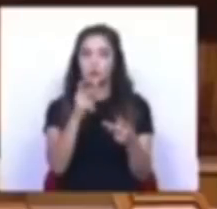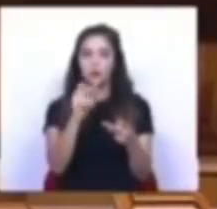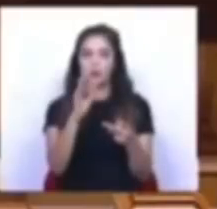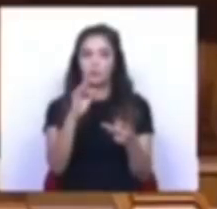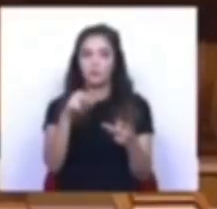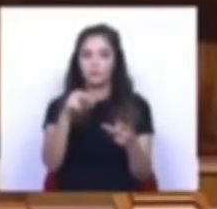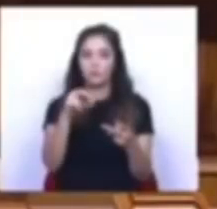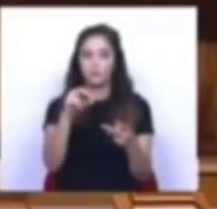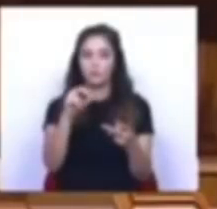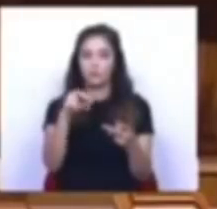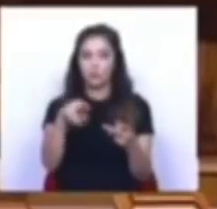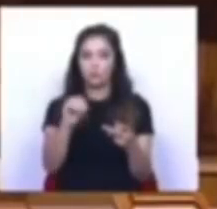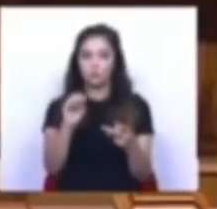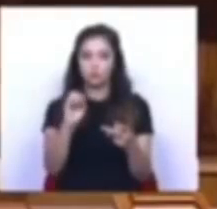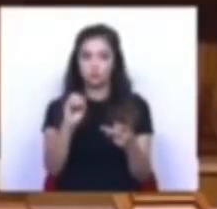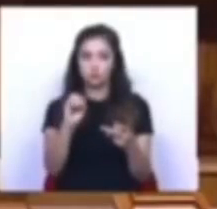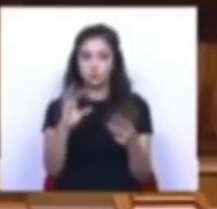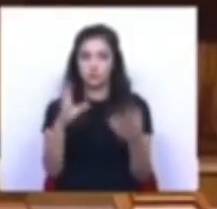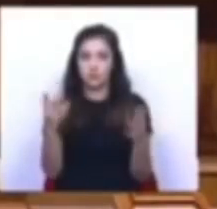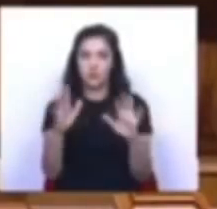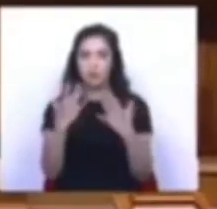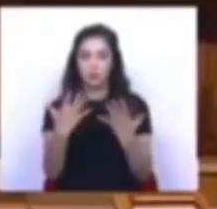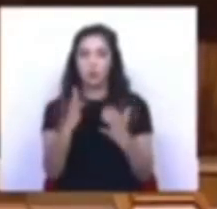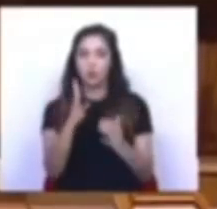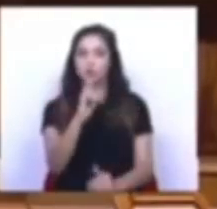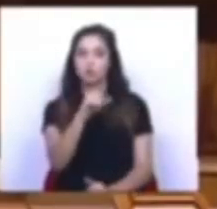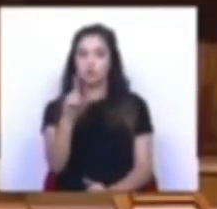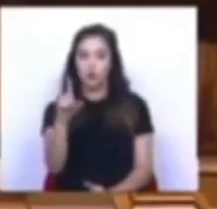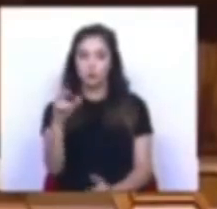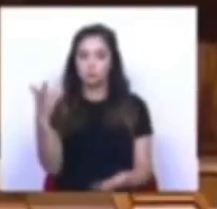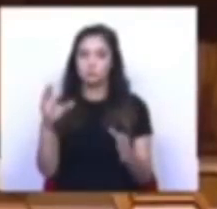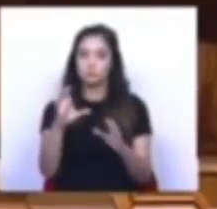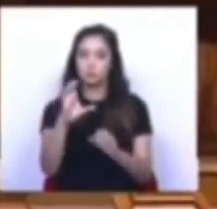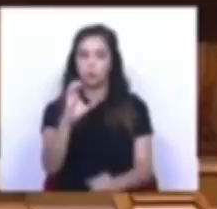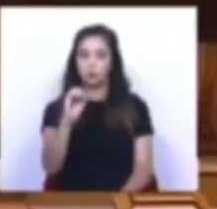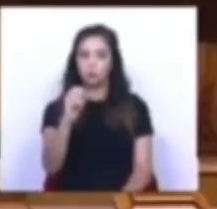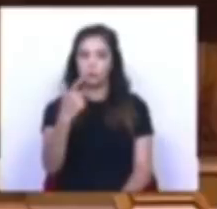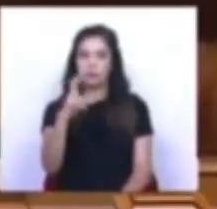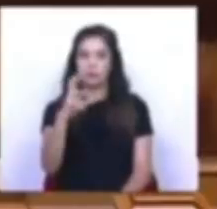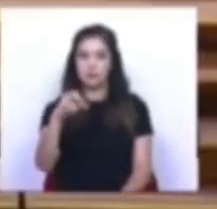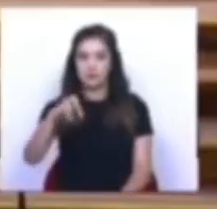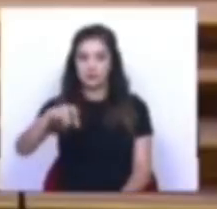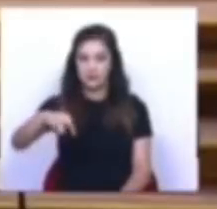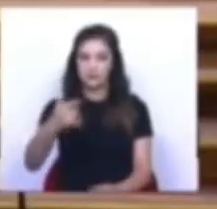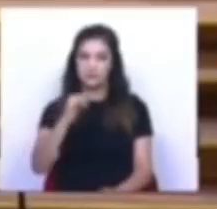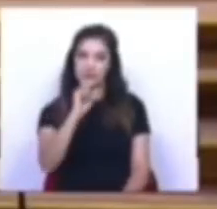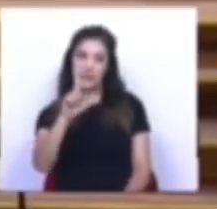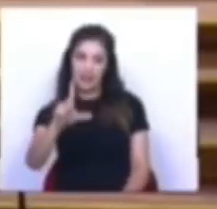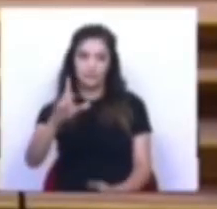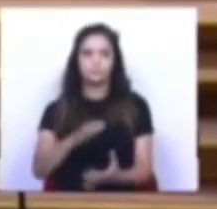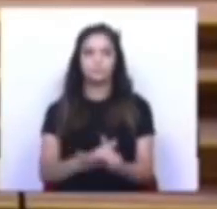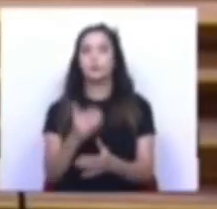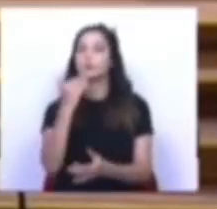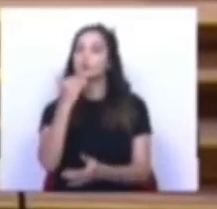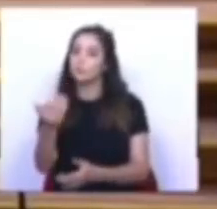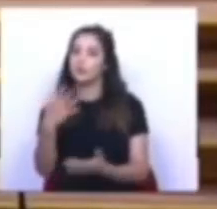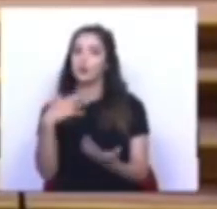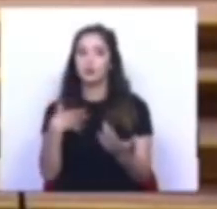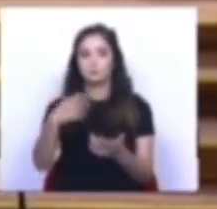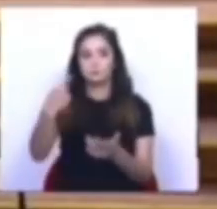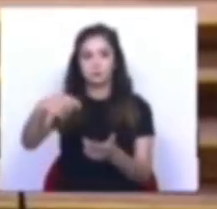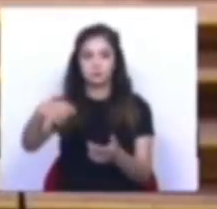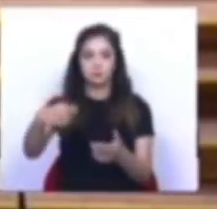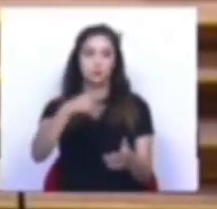João Coutrinho de Figueiredo, da Iniciativa Liberal, por favor. Muito obrigado, Sr. Presidente, senhores membros do Governo, senhoras e